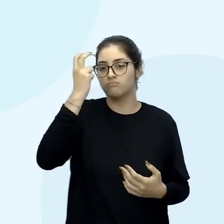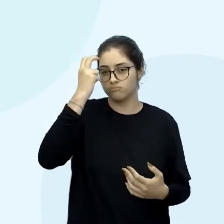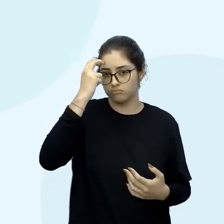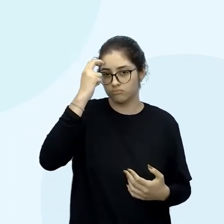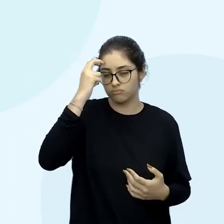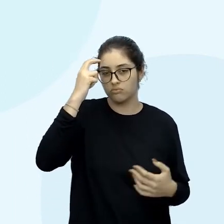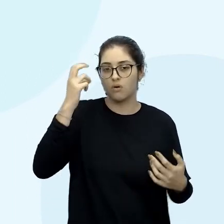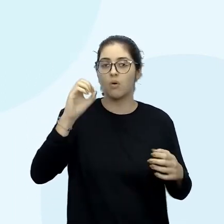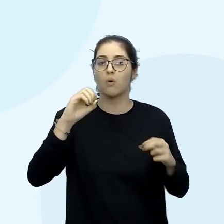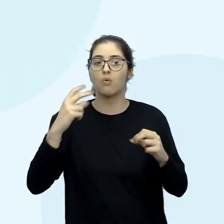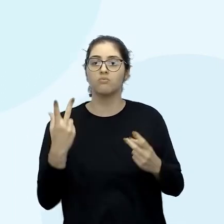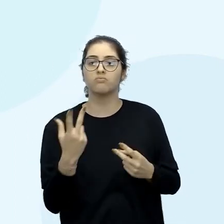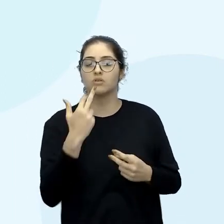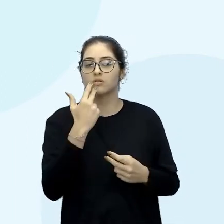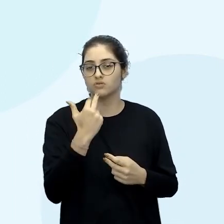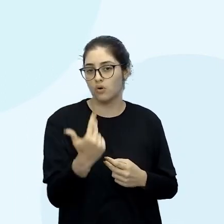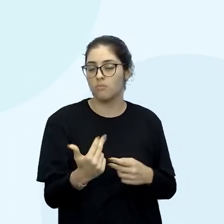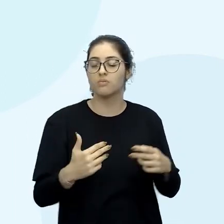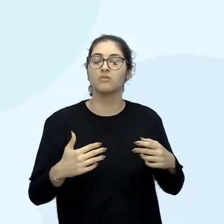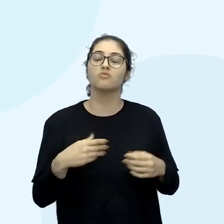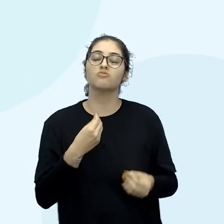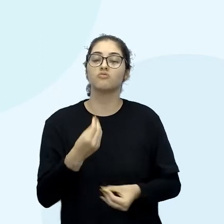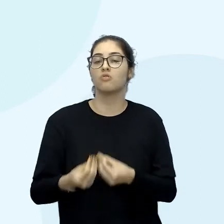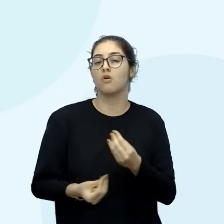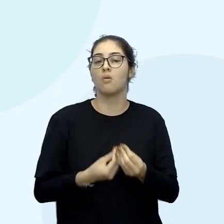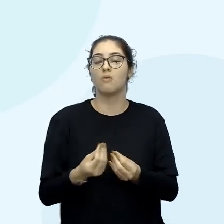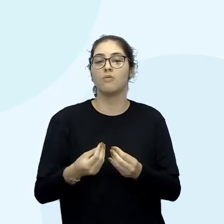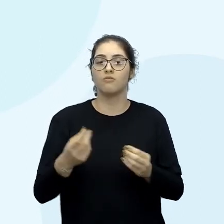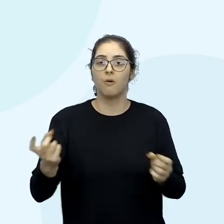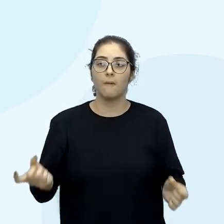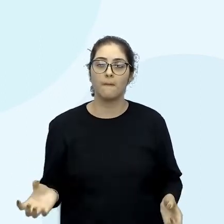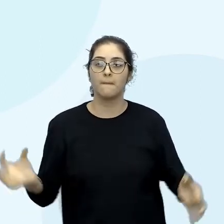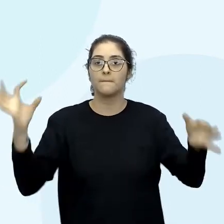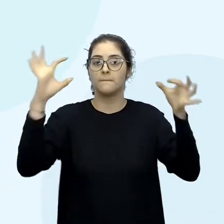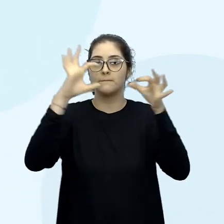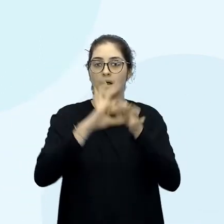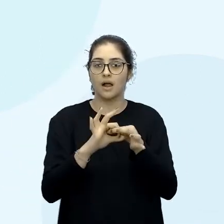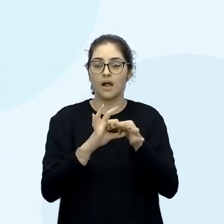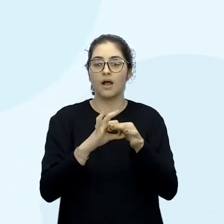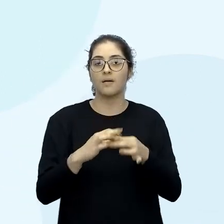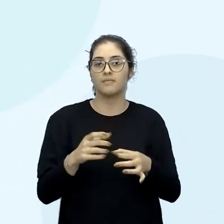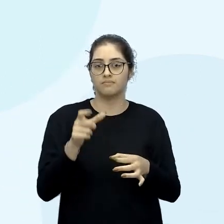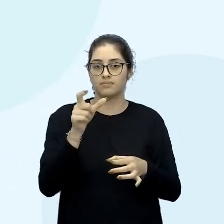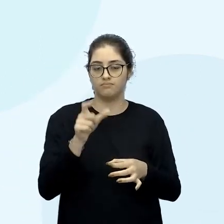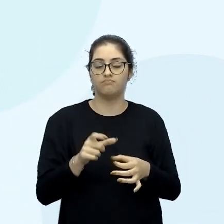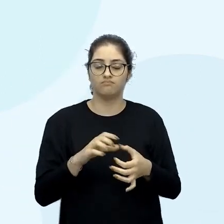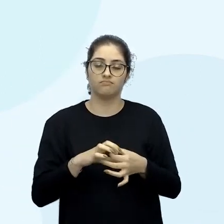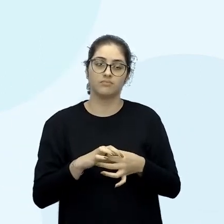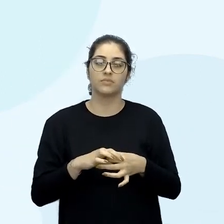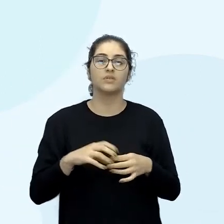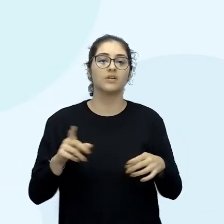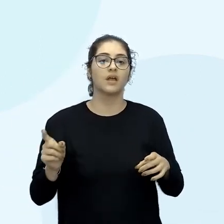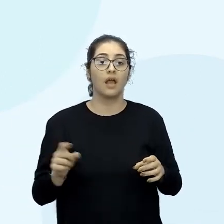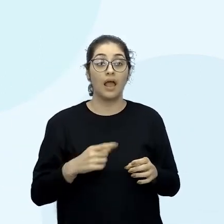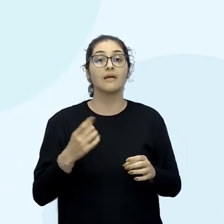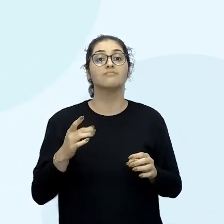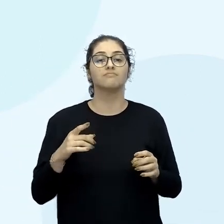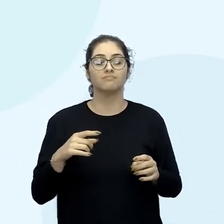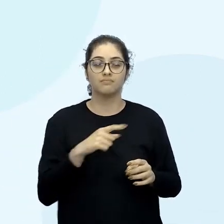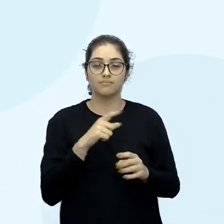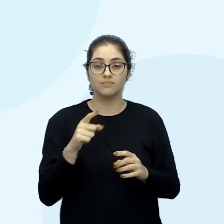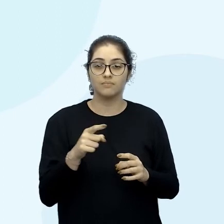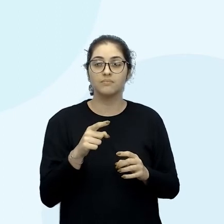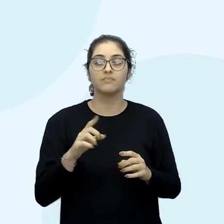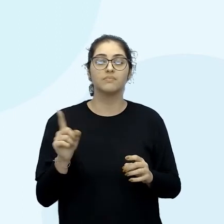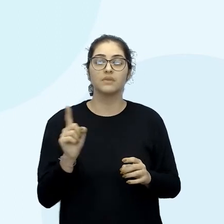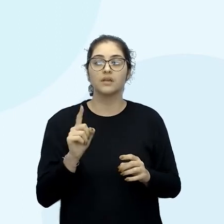outro idioma, como que eu vou agregar isso ao meu investimento pessoal? E é óbvio que não podemos deixar de lado o